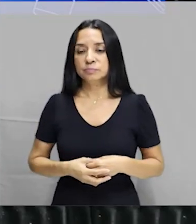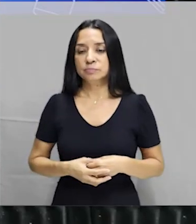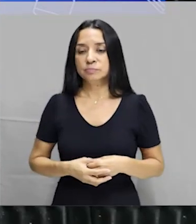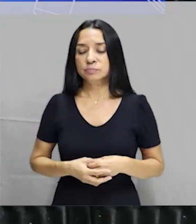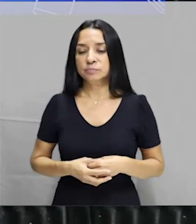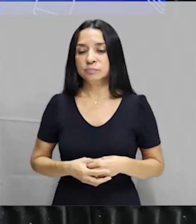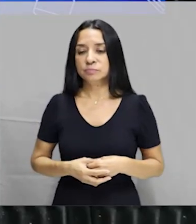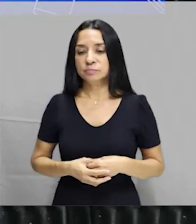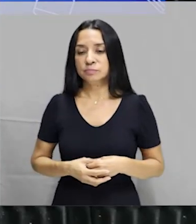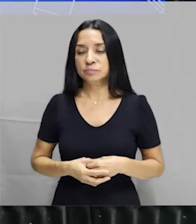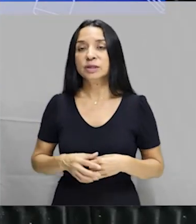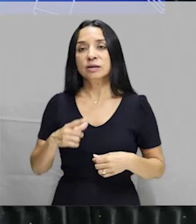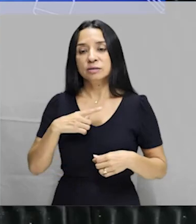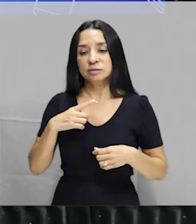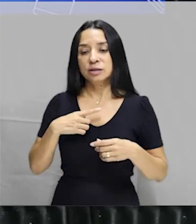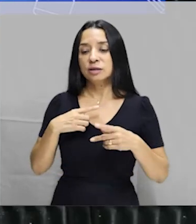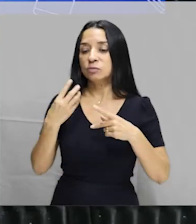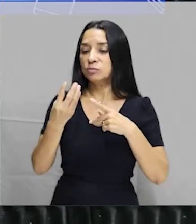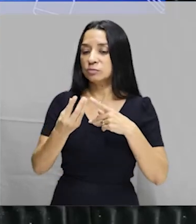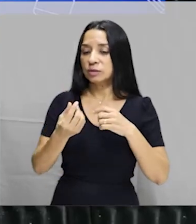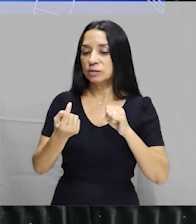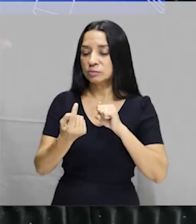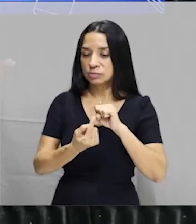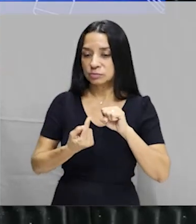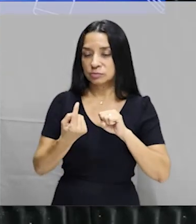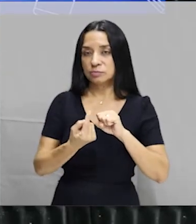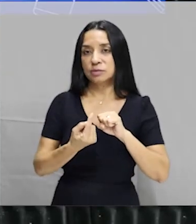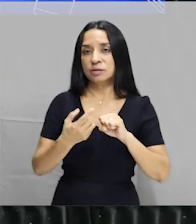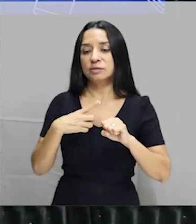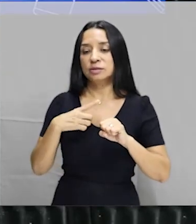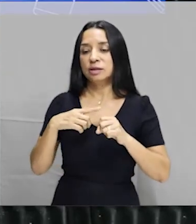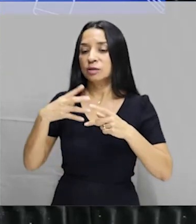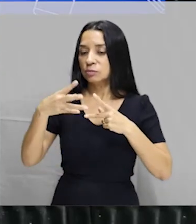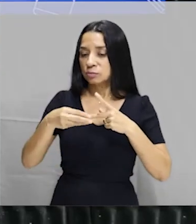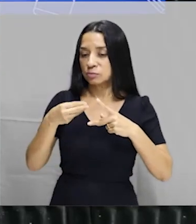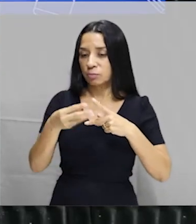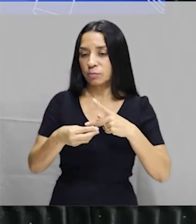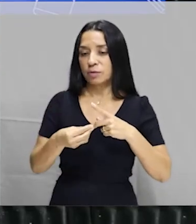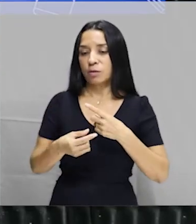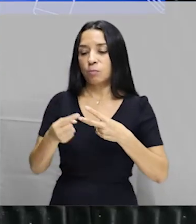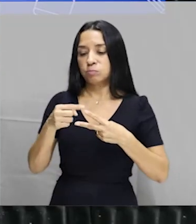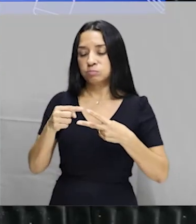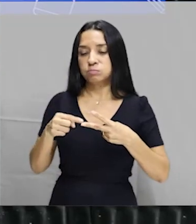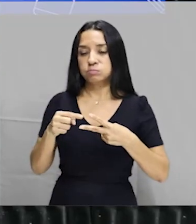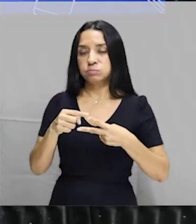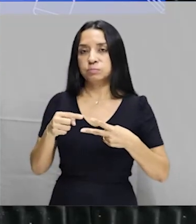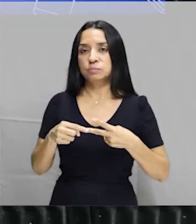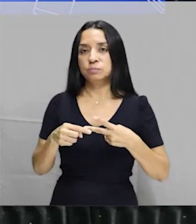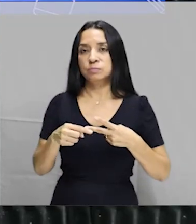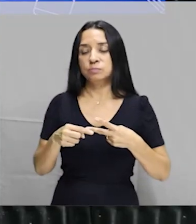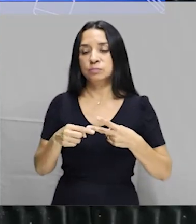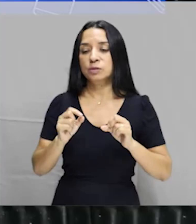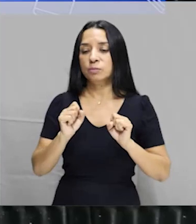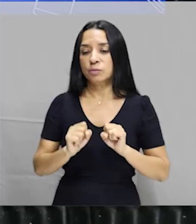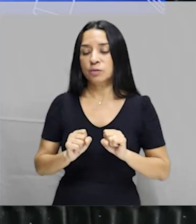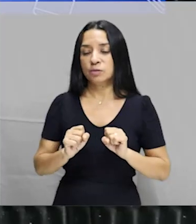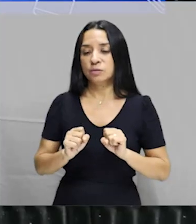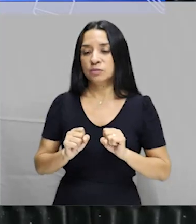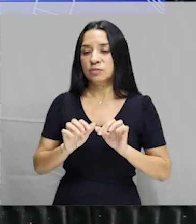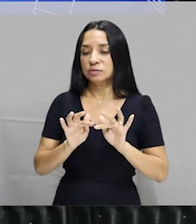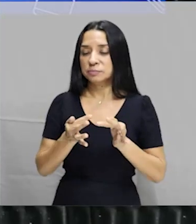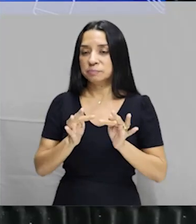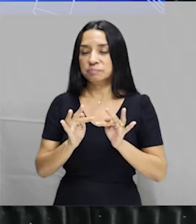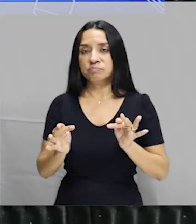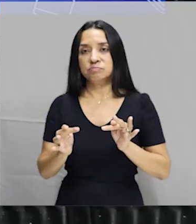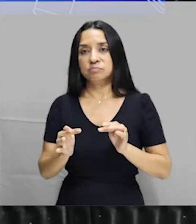va, eu tenho no singular. E como les va, eu tenho no plural, tá? Então, eu posso